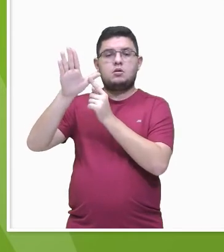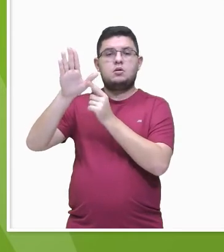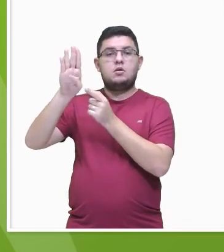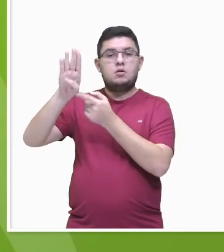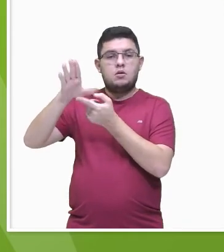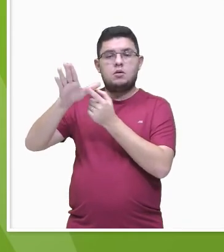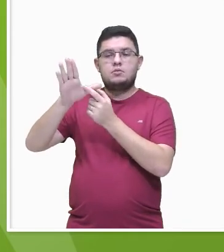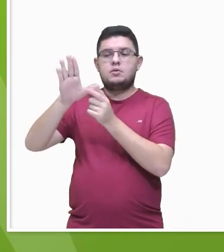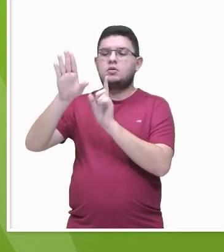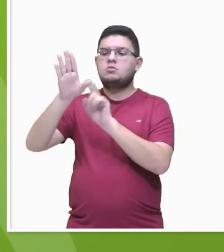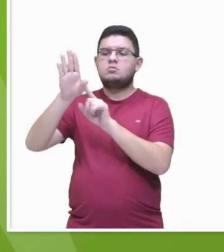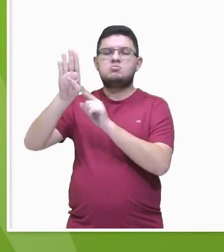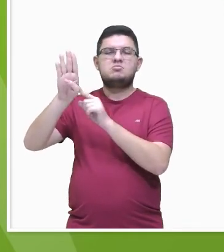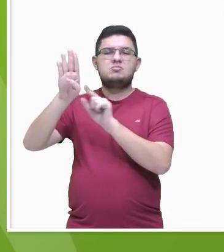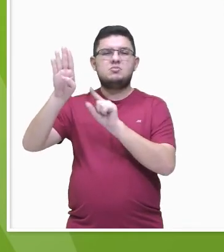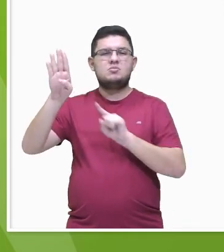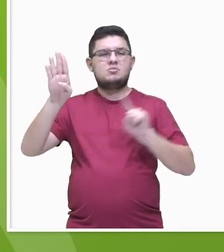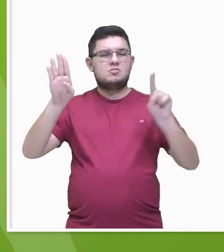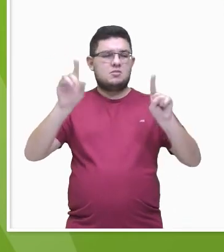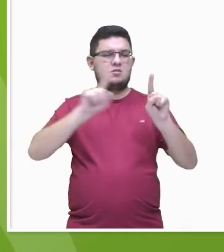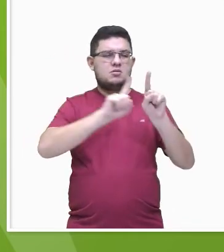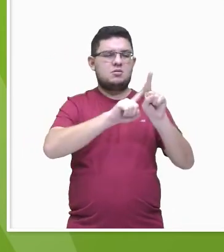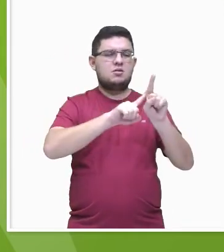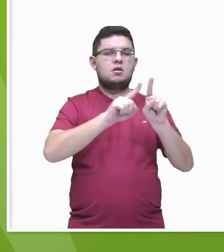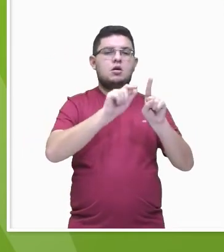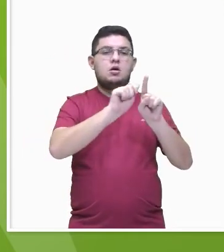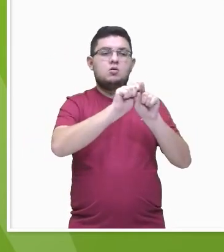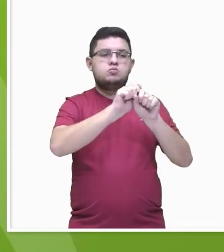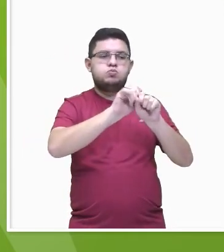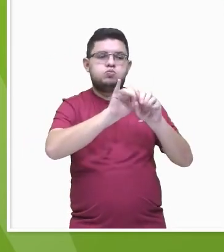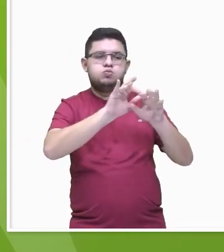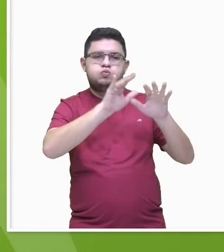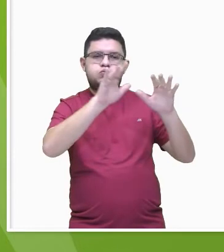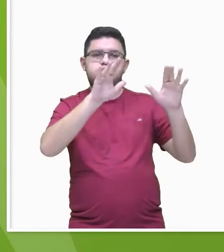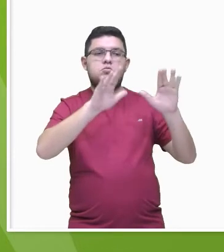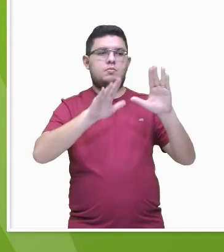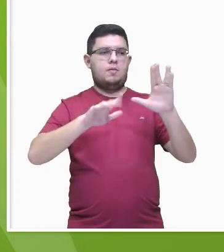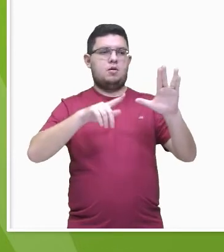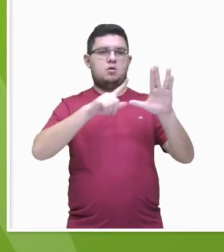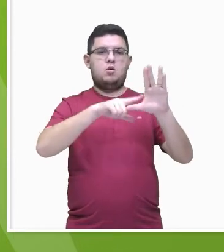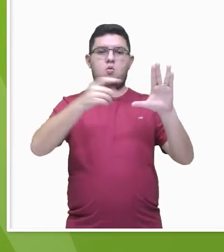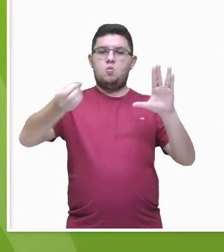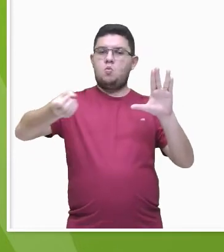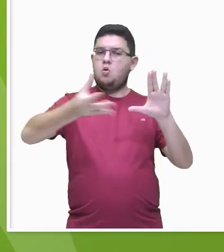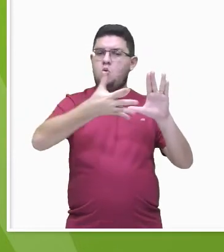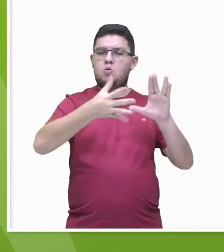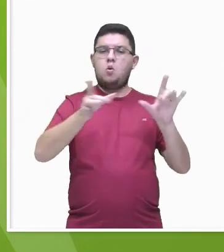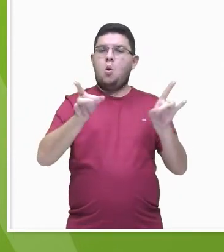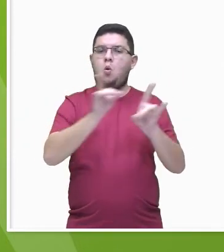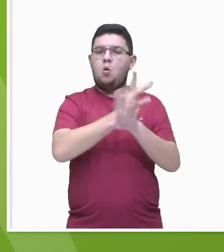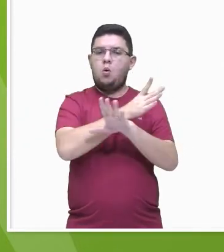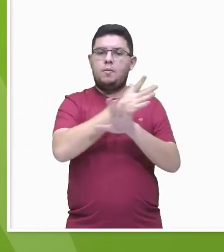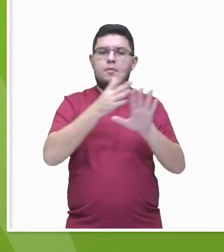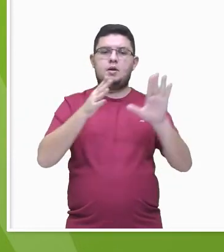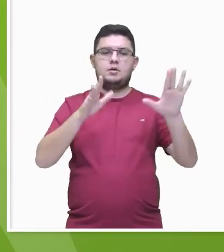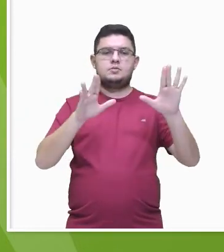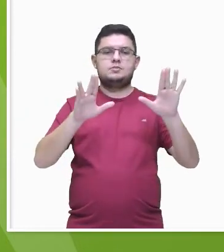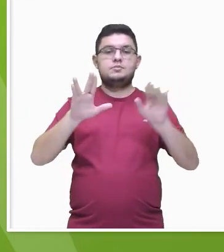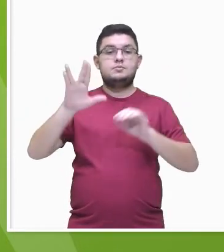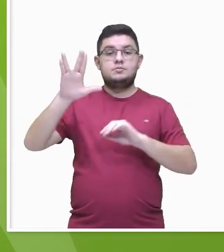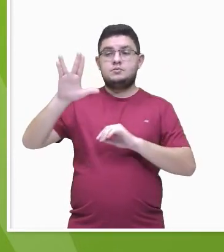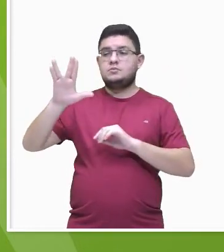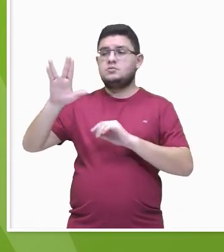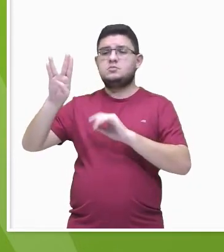completo. Esses outros 2 braços que a gente visualizou aqui, olha lá, esses outros 2 bracinhos aqui que a gente